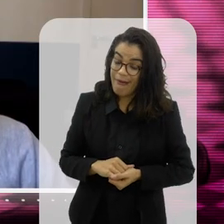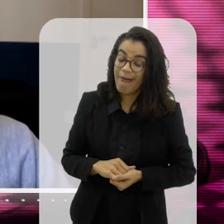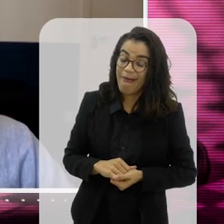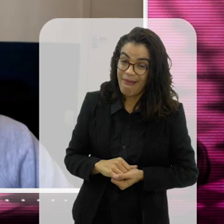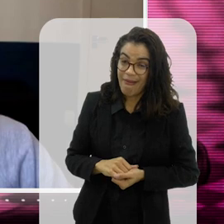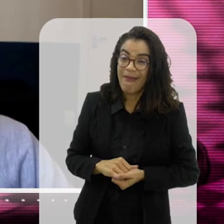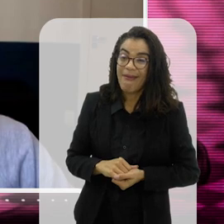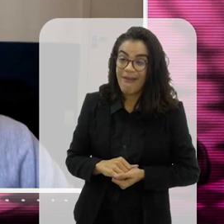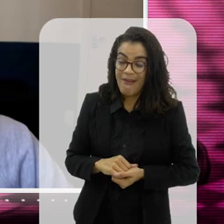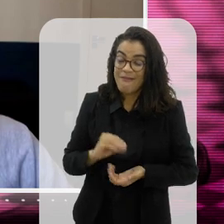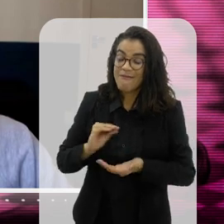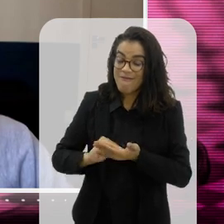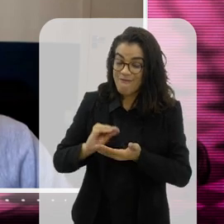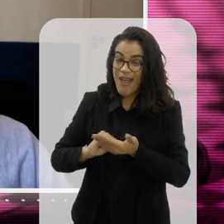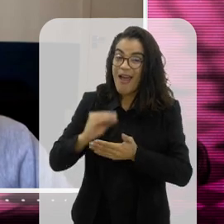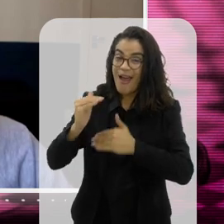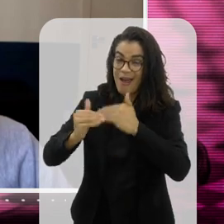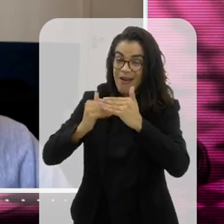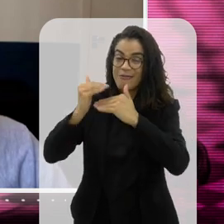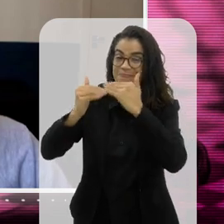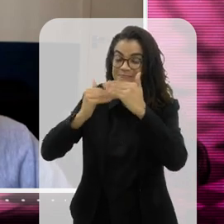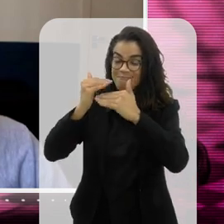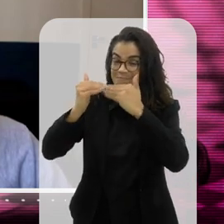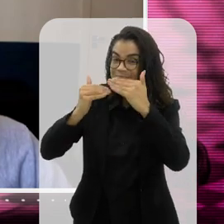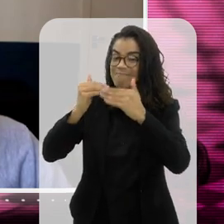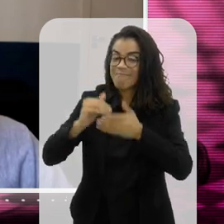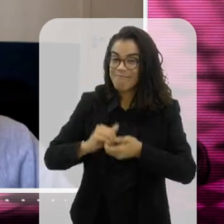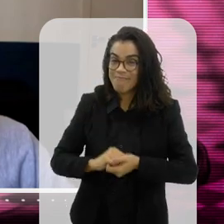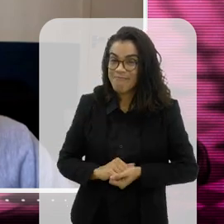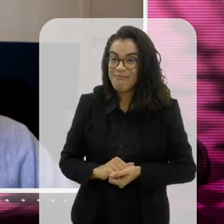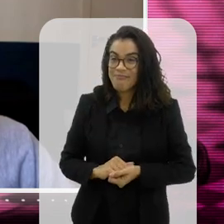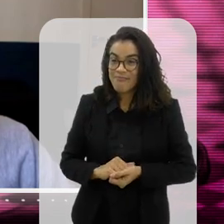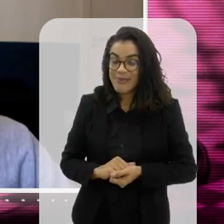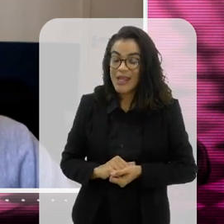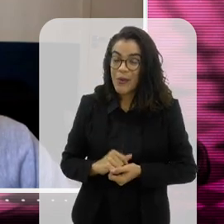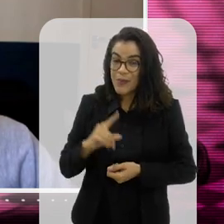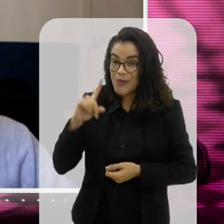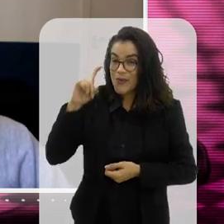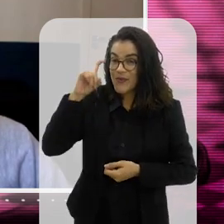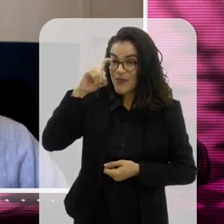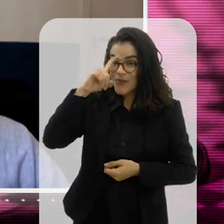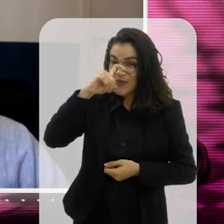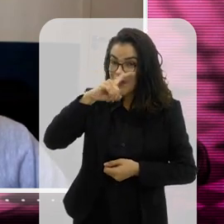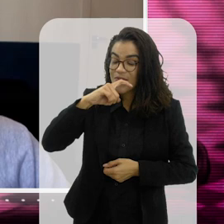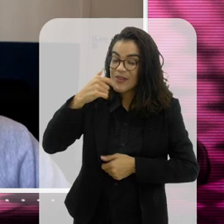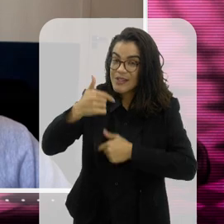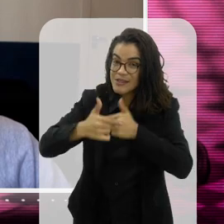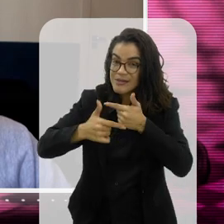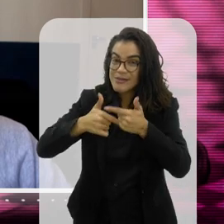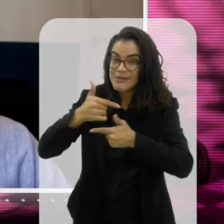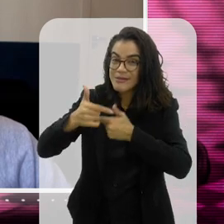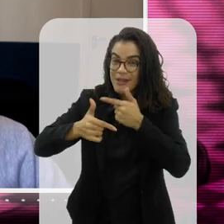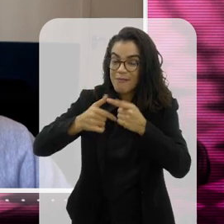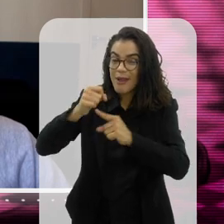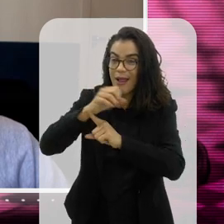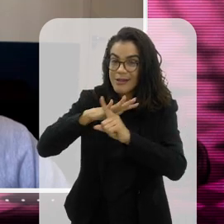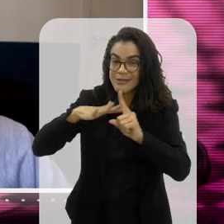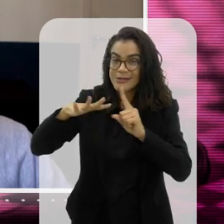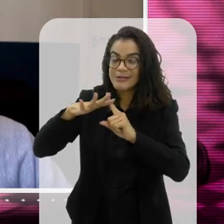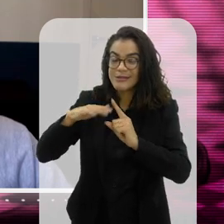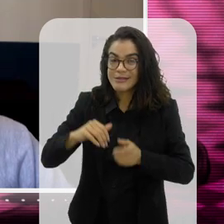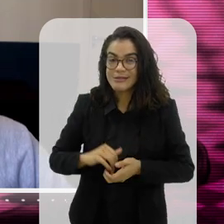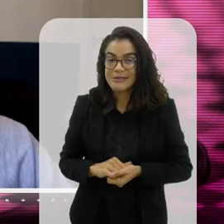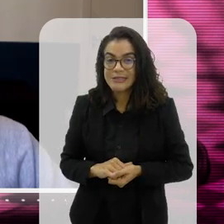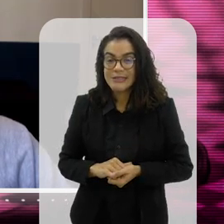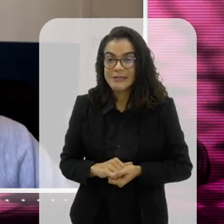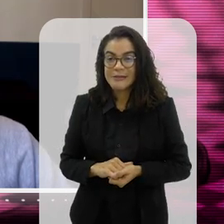É, querida, a gente tem muito ainda que crescer, né? Temos um árduo trabalho aí pela frente enquanto sociedade.